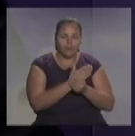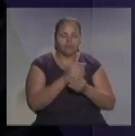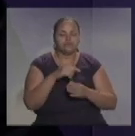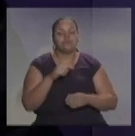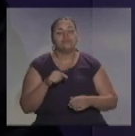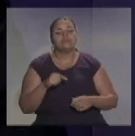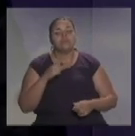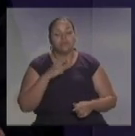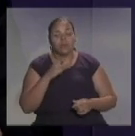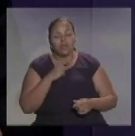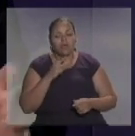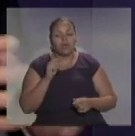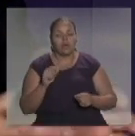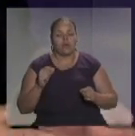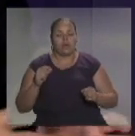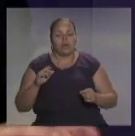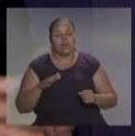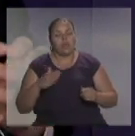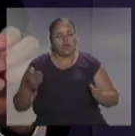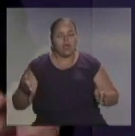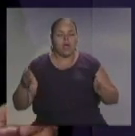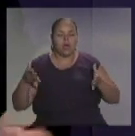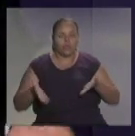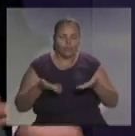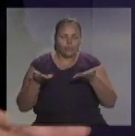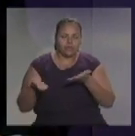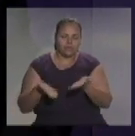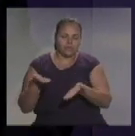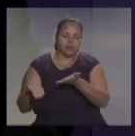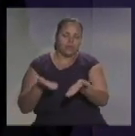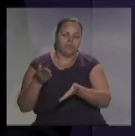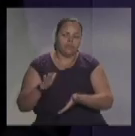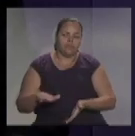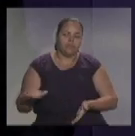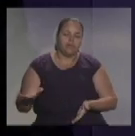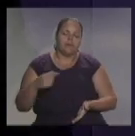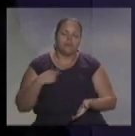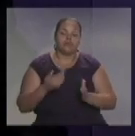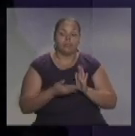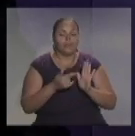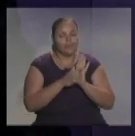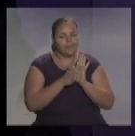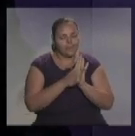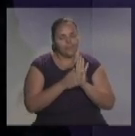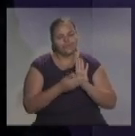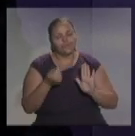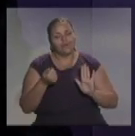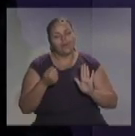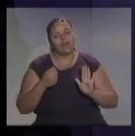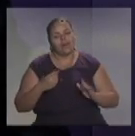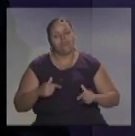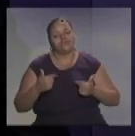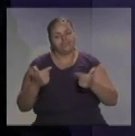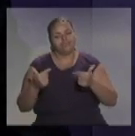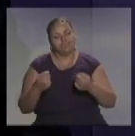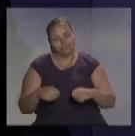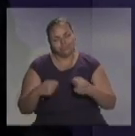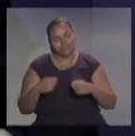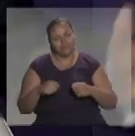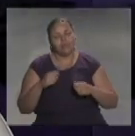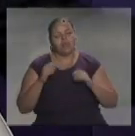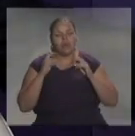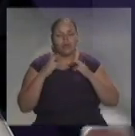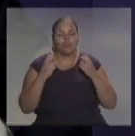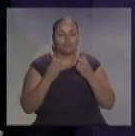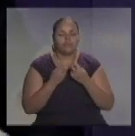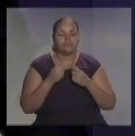ter uma acolhida para que a gente coloque. Tirar a lei do papel é muito importante. Nós temos aqui, eu brinco com o deputado Carlos Mink, que tem a